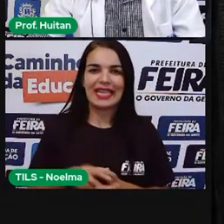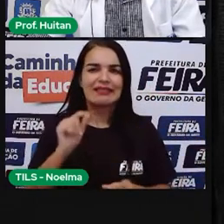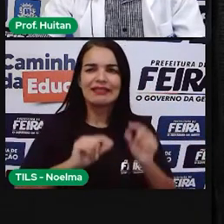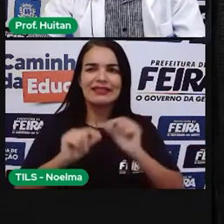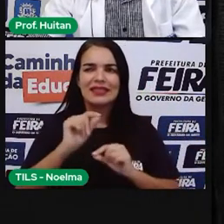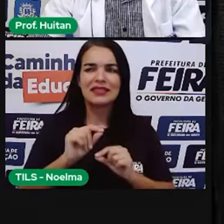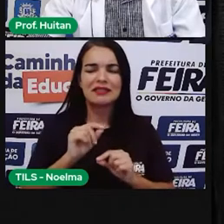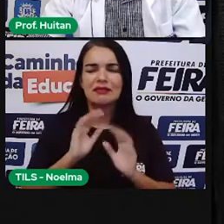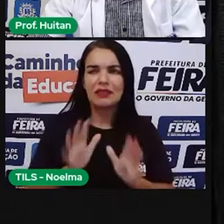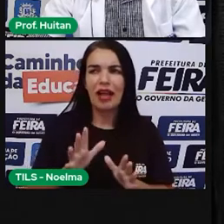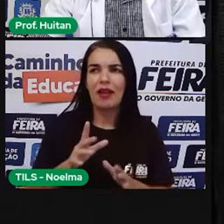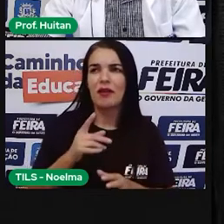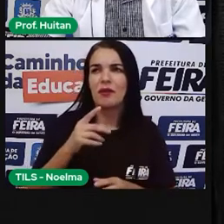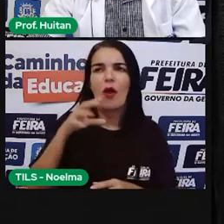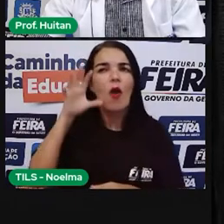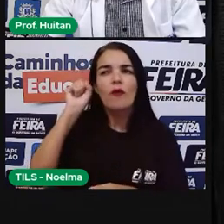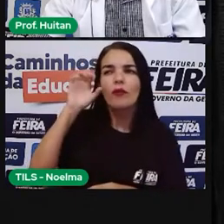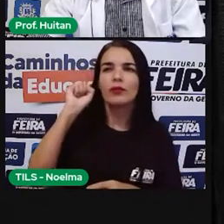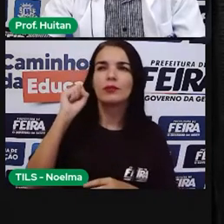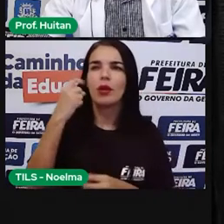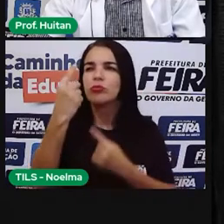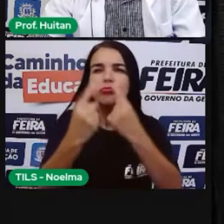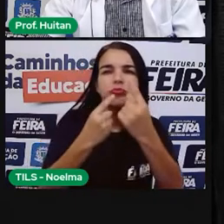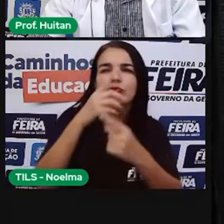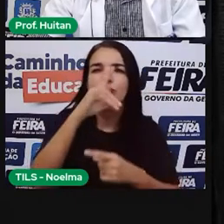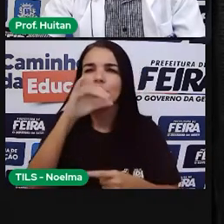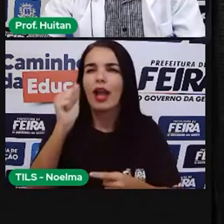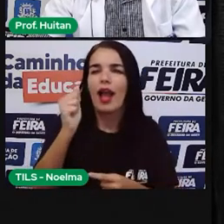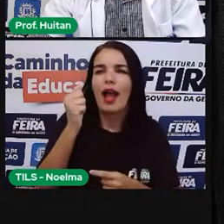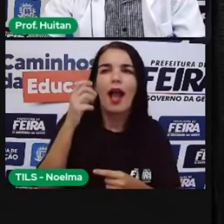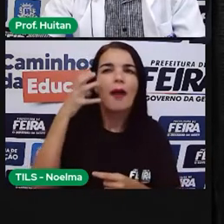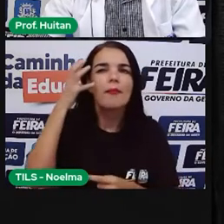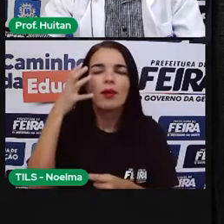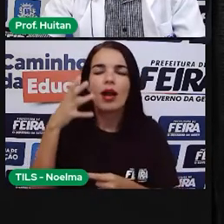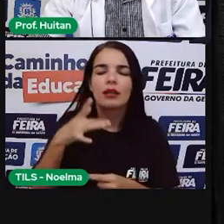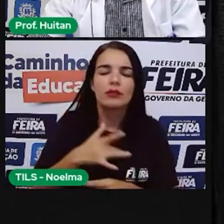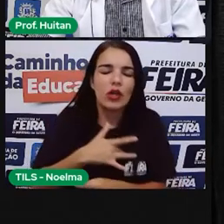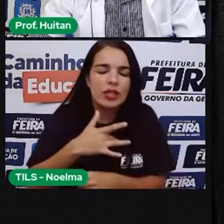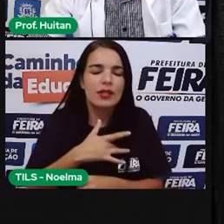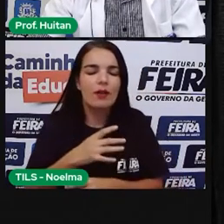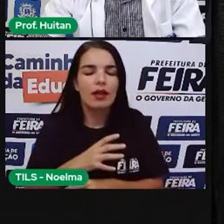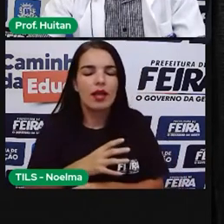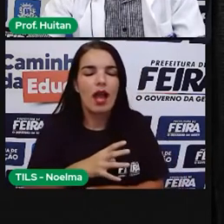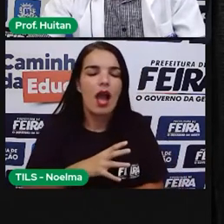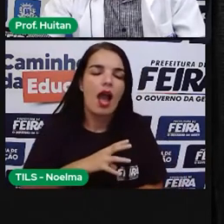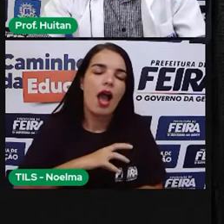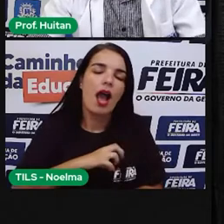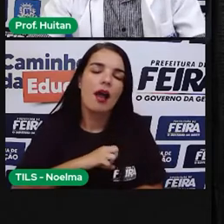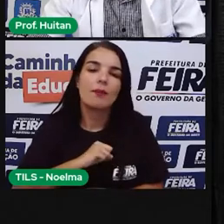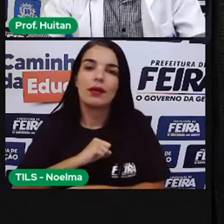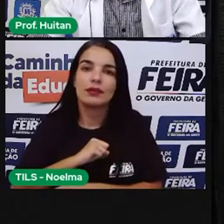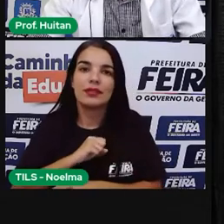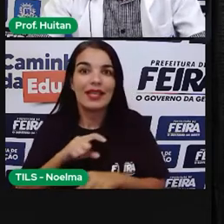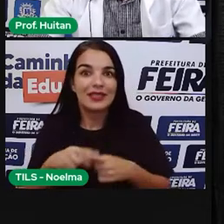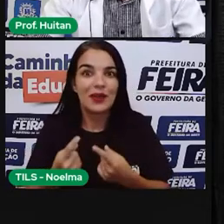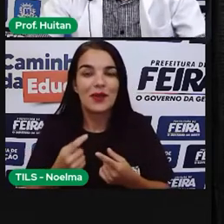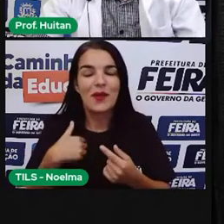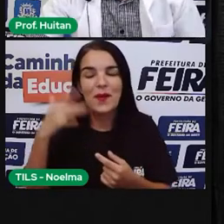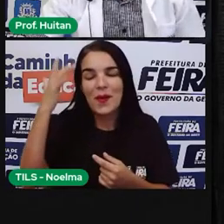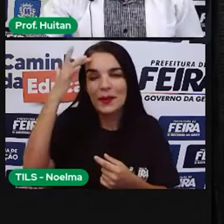dia, nunca ouviu uma canção que tocou seu coração, não é? Todo mundo já